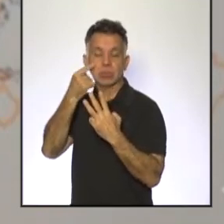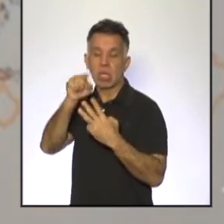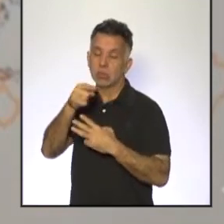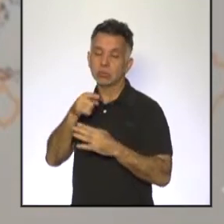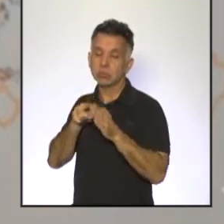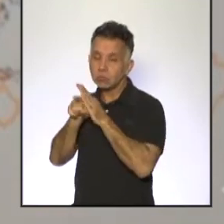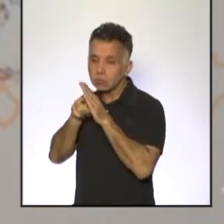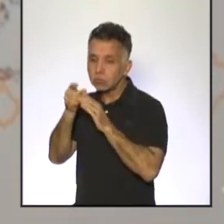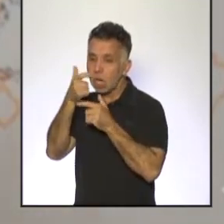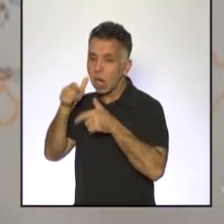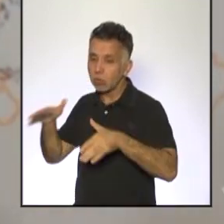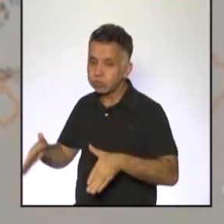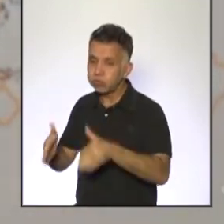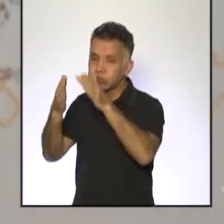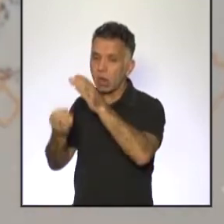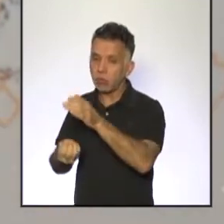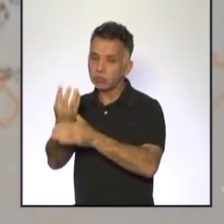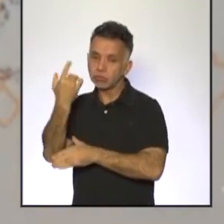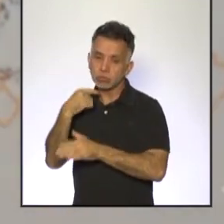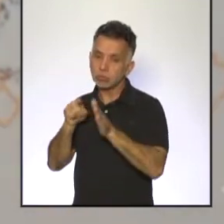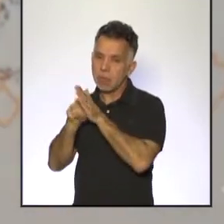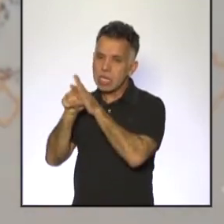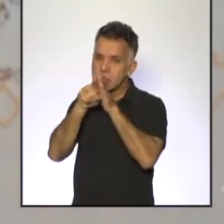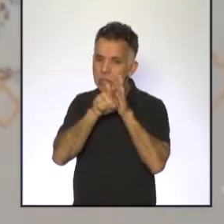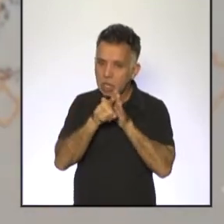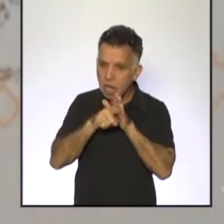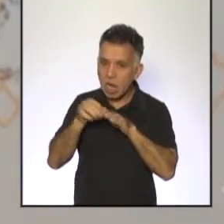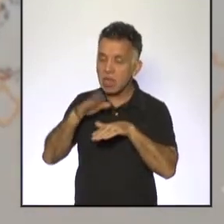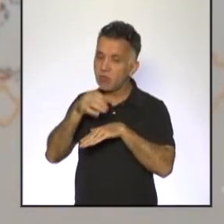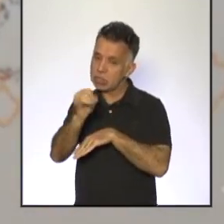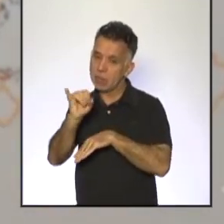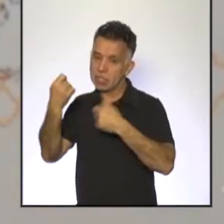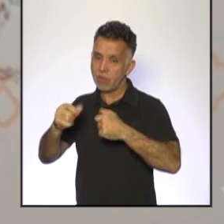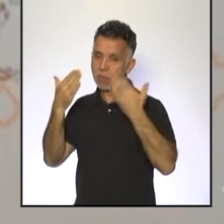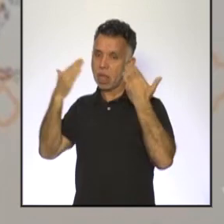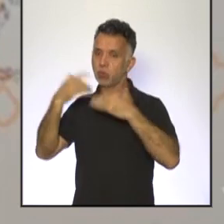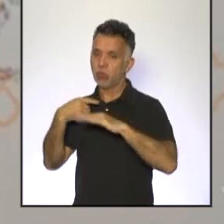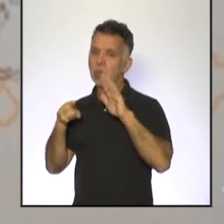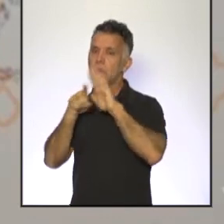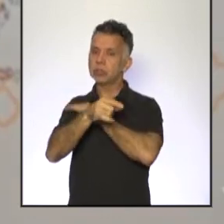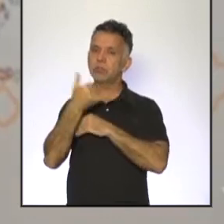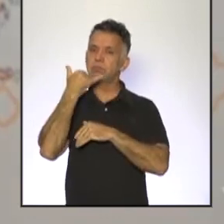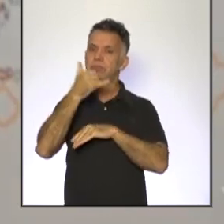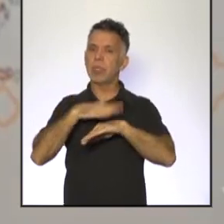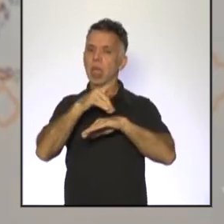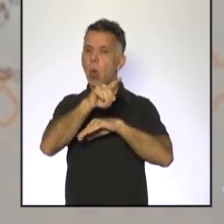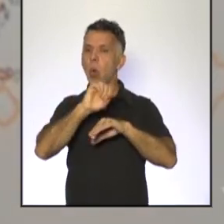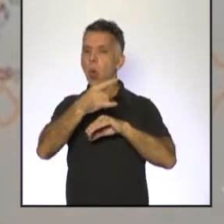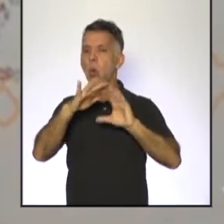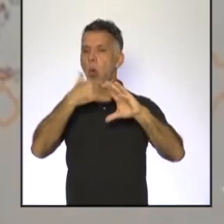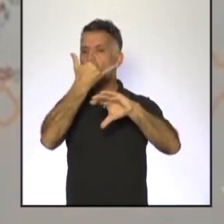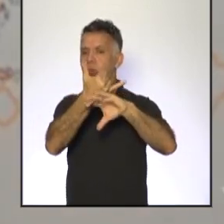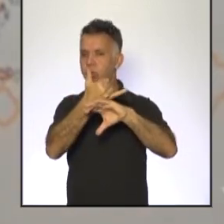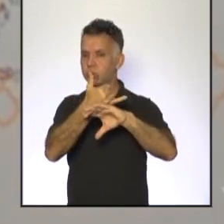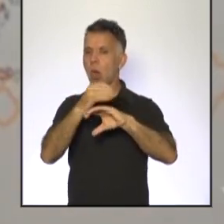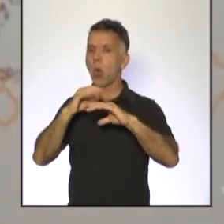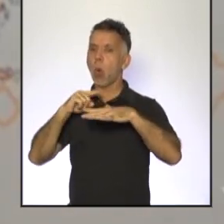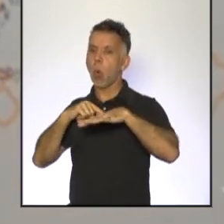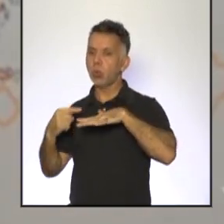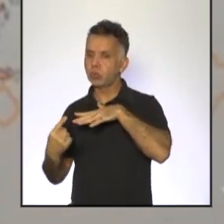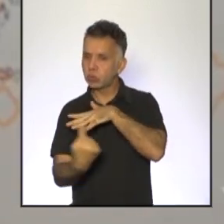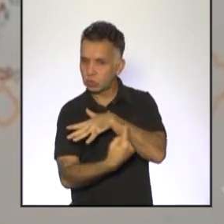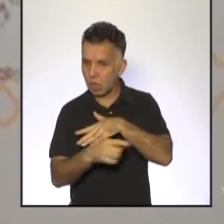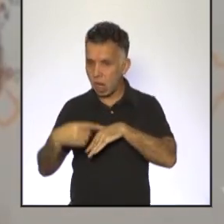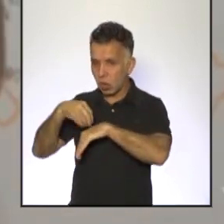vulcanismo mesmo. E qualquer dúvida, você pode entrar em contato comigo lá pelo Terra Negra, comigo nas redes sociais também, que eu te passo material sobre